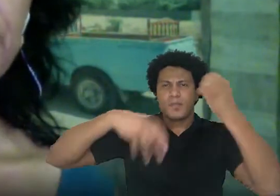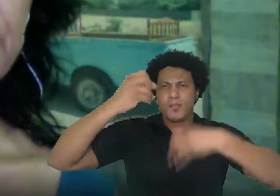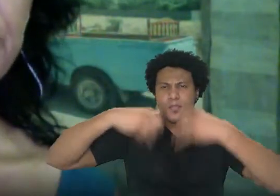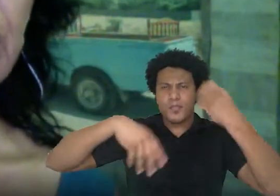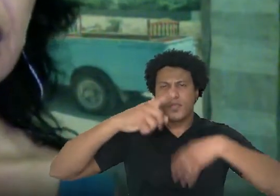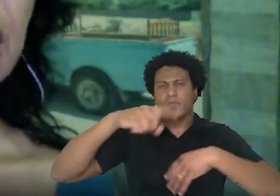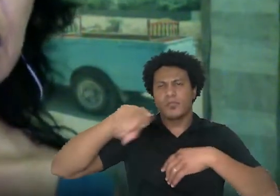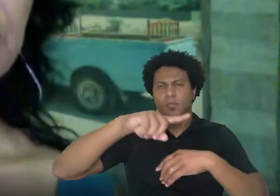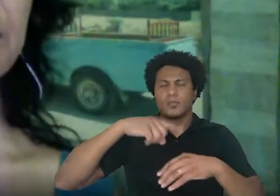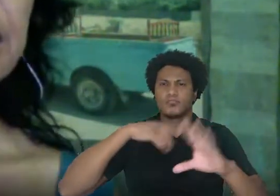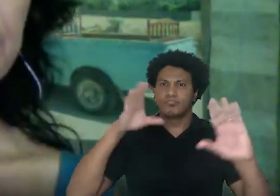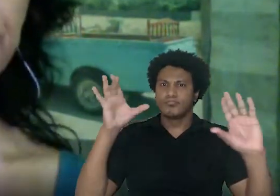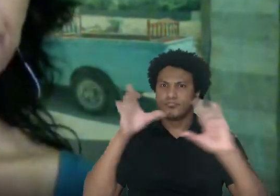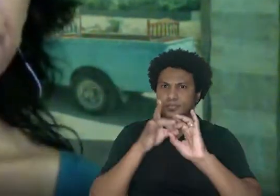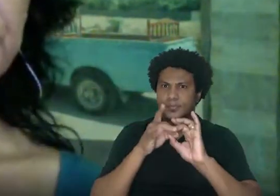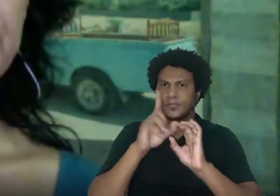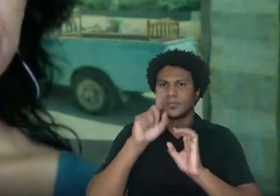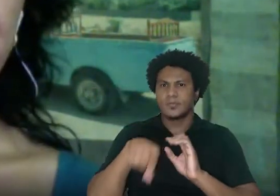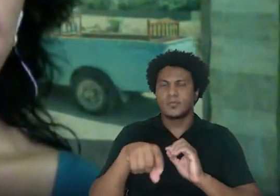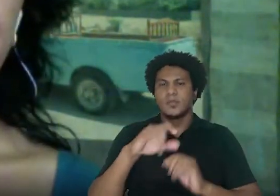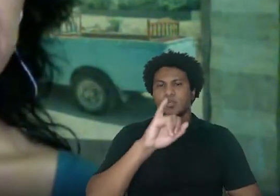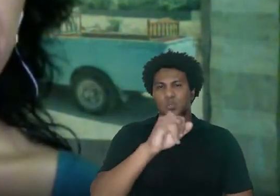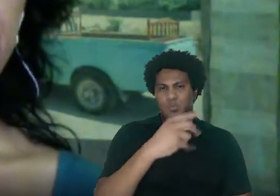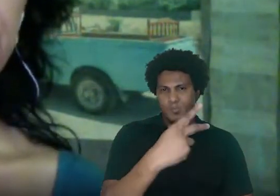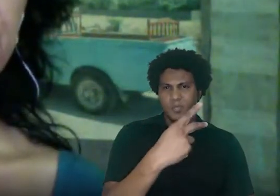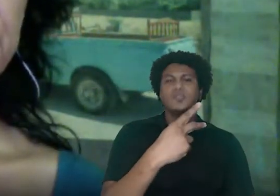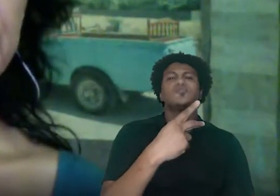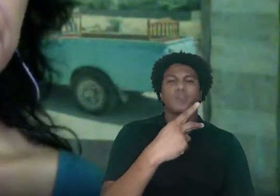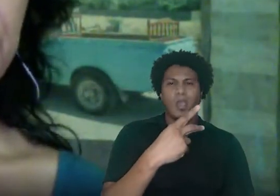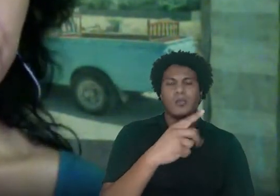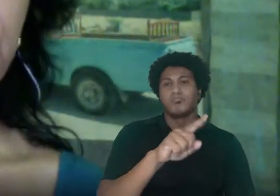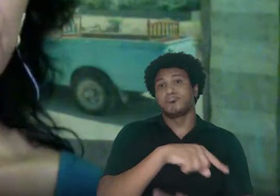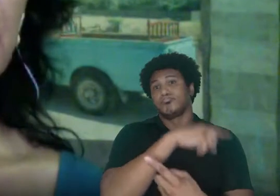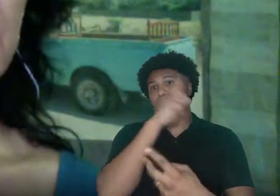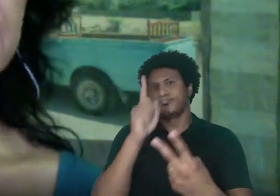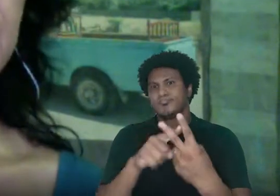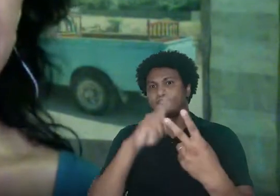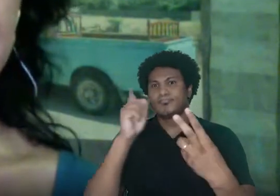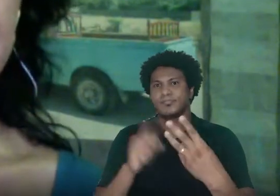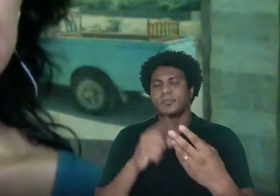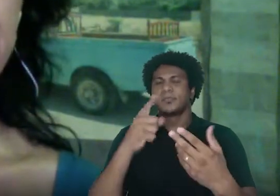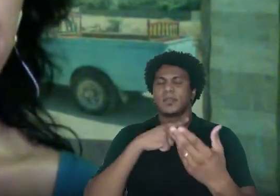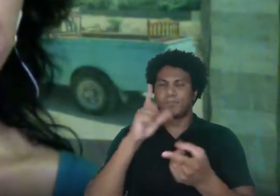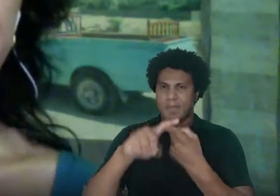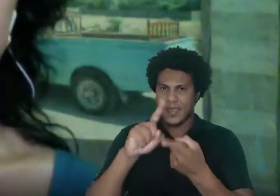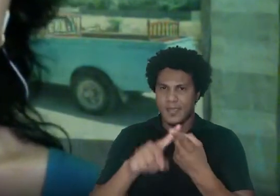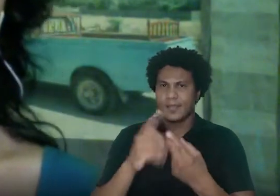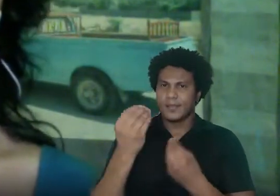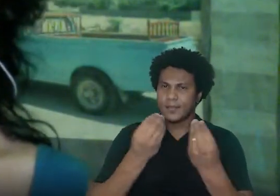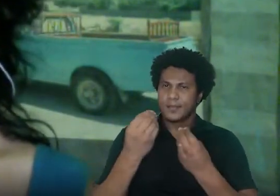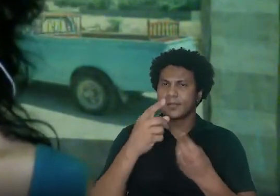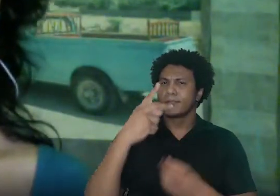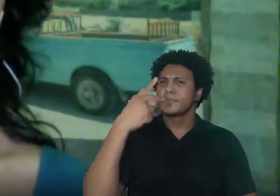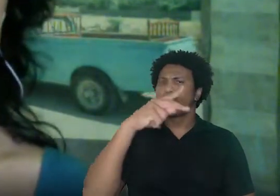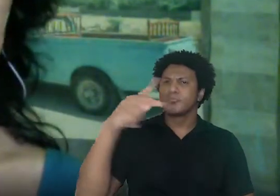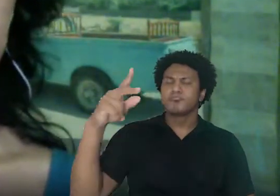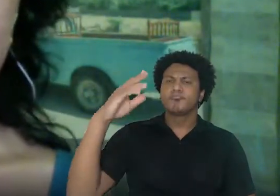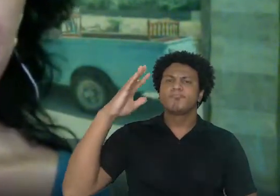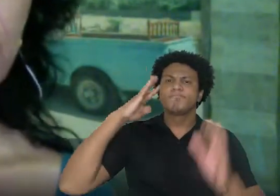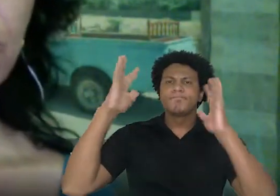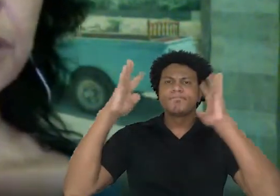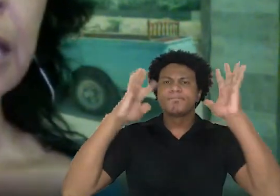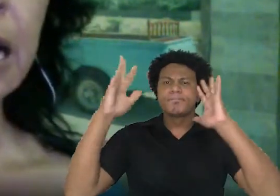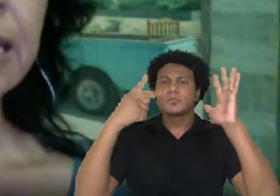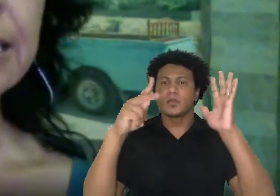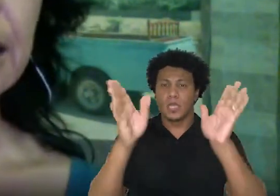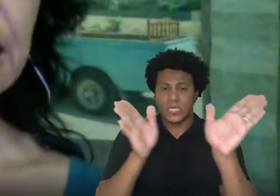gostaria que vocês já, na apresentação de vocês, do pensamento de vocês, vocês já colocassem aí essa pergunta que eu joguei para o JP, né?